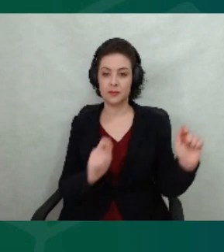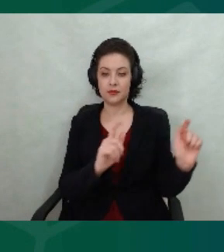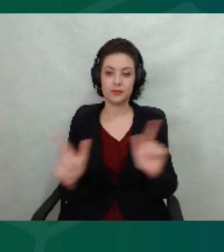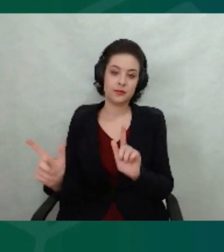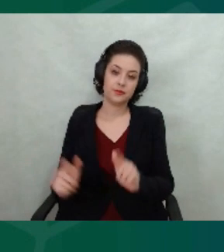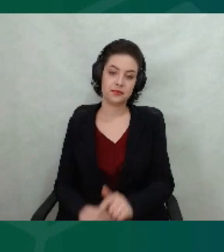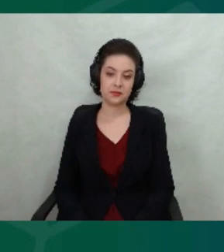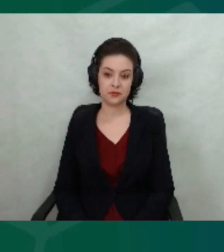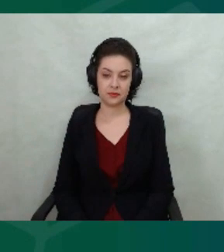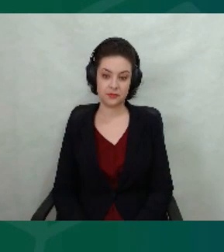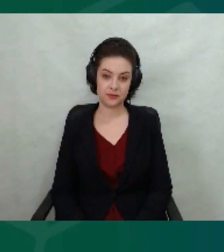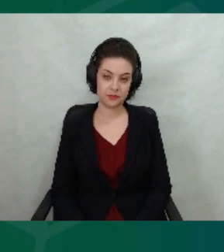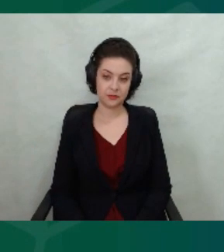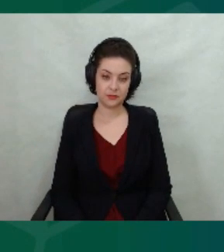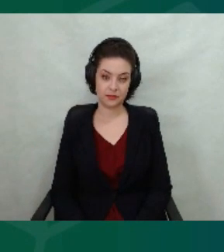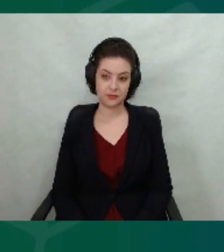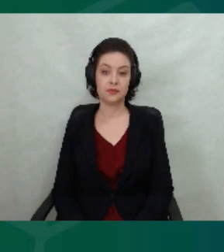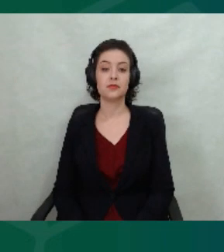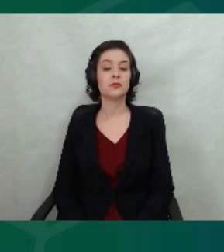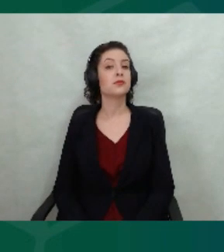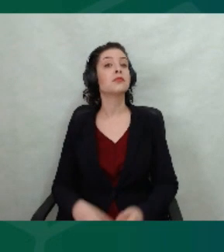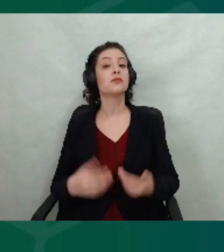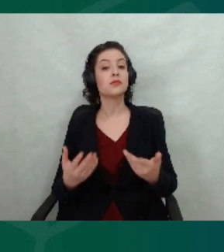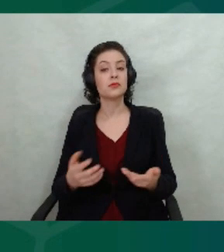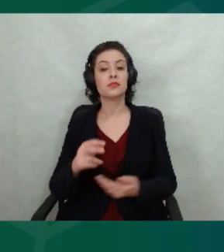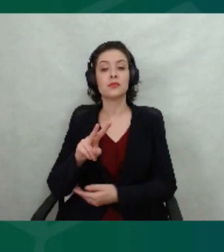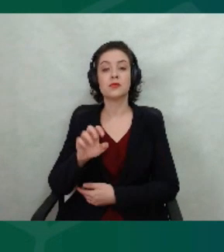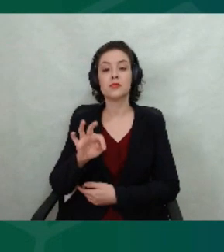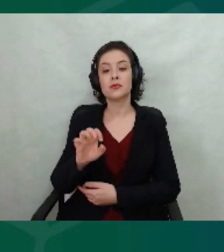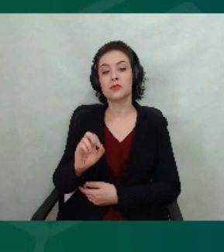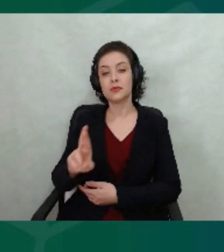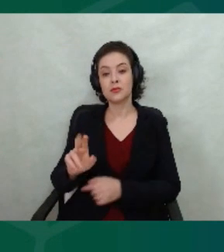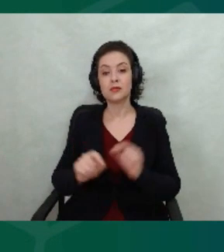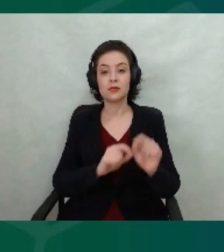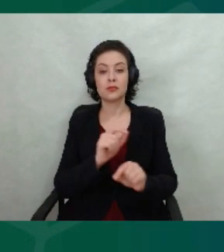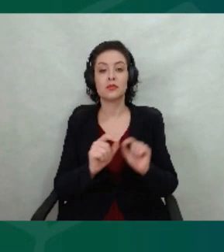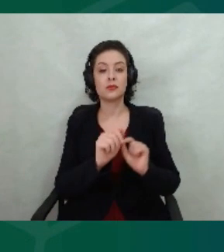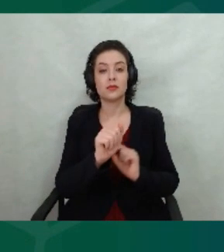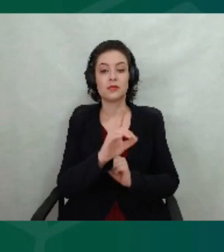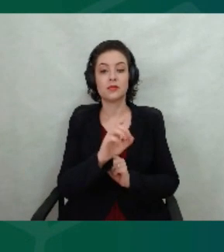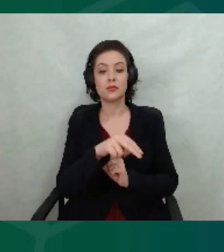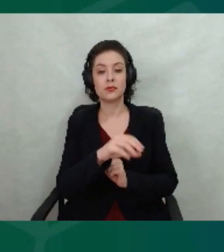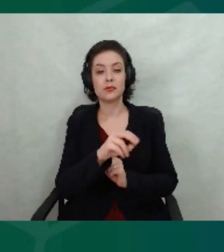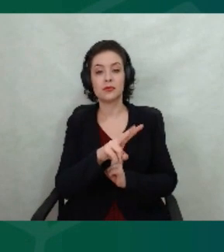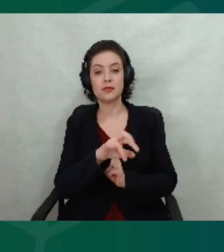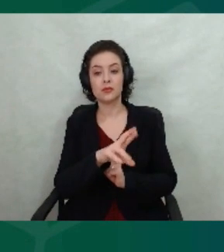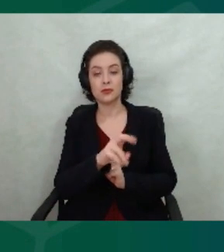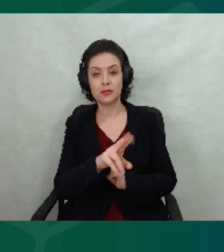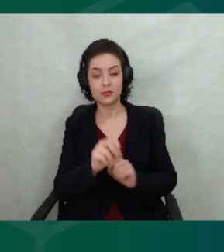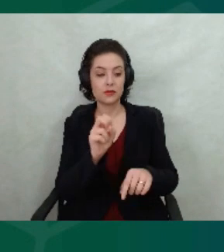Então, como vetor viral, os adenovírus são muito utilizados porque eles são